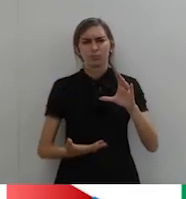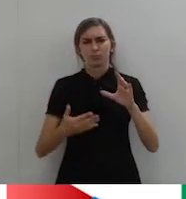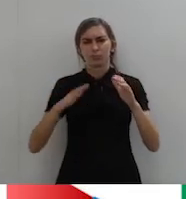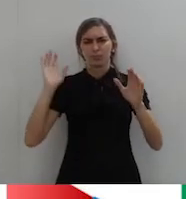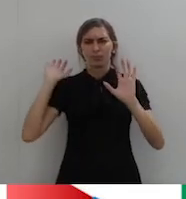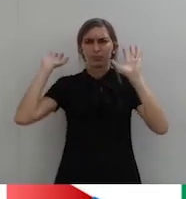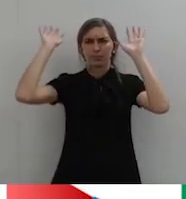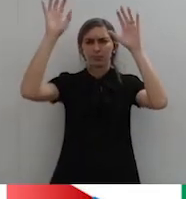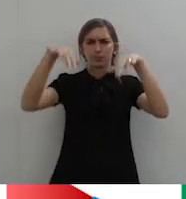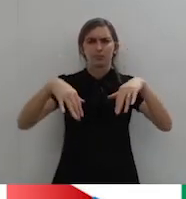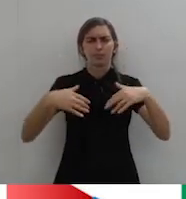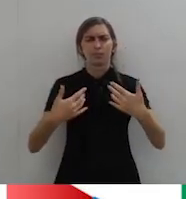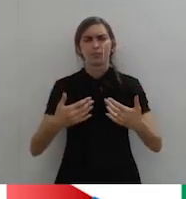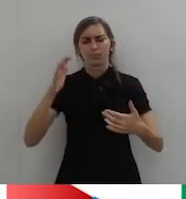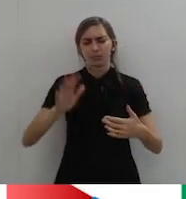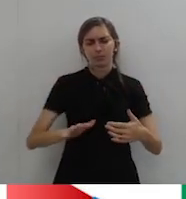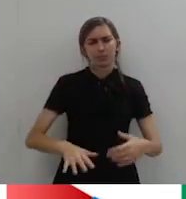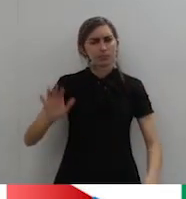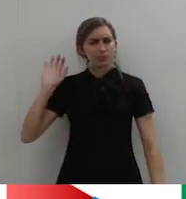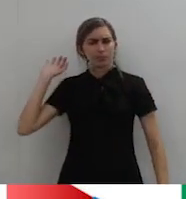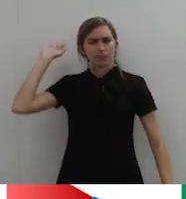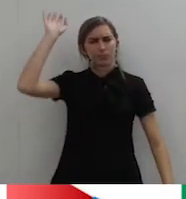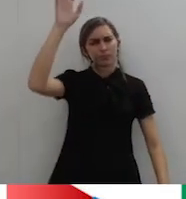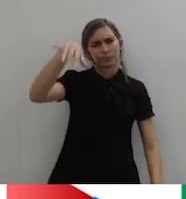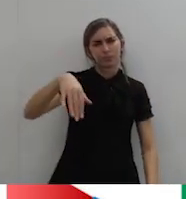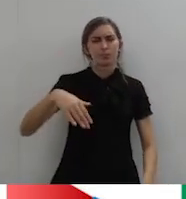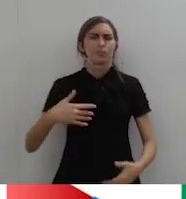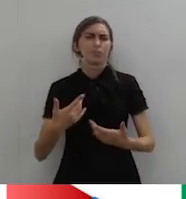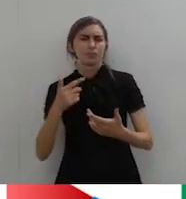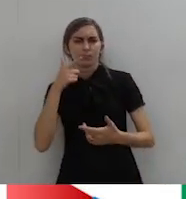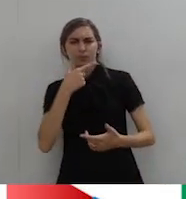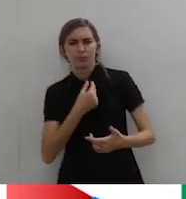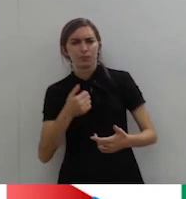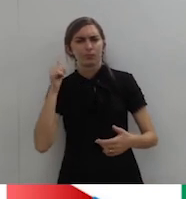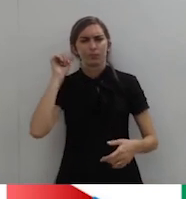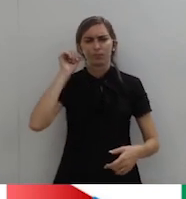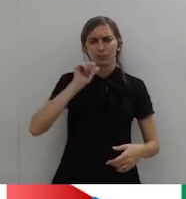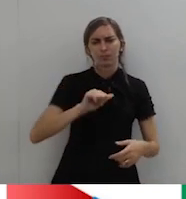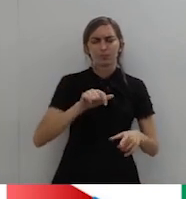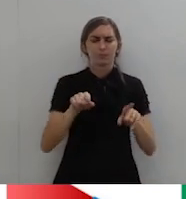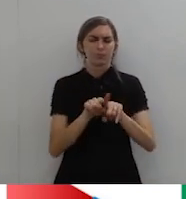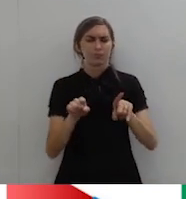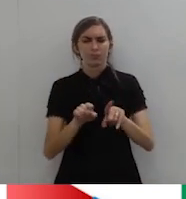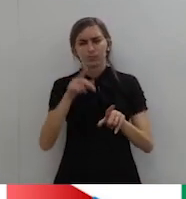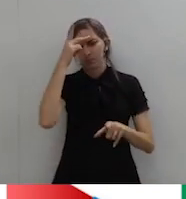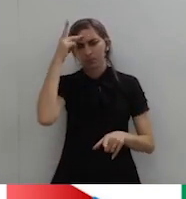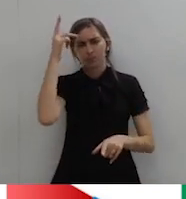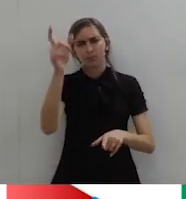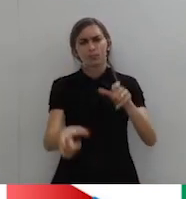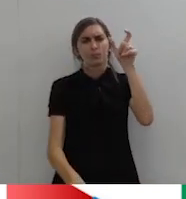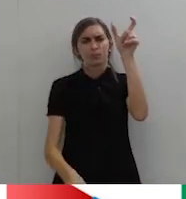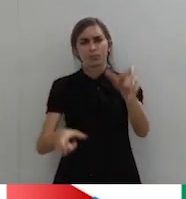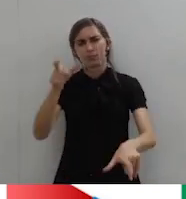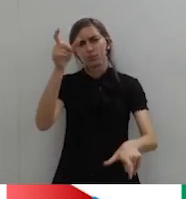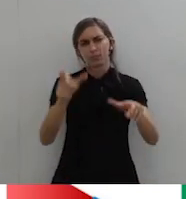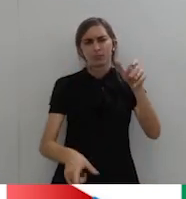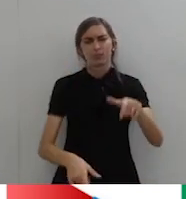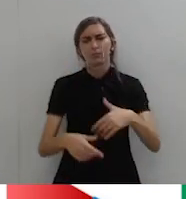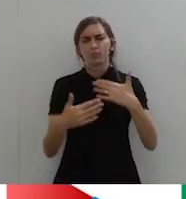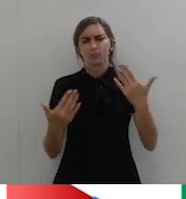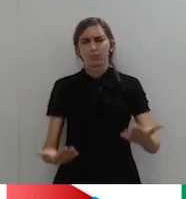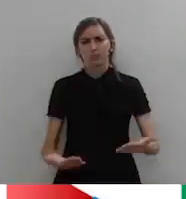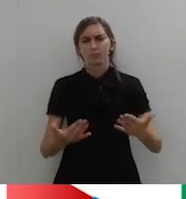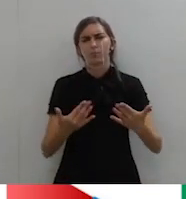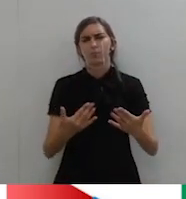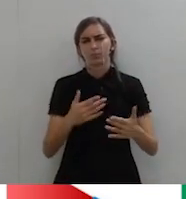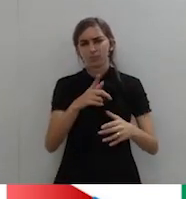o basquetebol, onde todo mundo está jogando, independente de ser meninos e meninas, e também pessoas com deficiência jogam. Então,